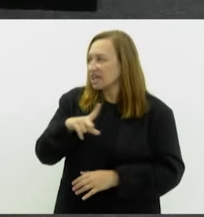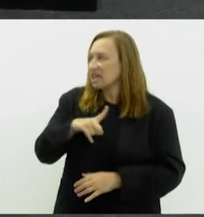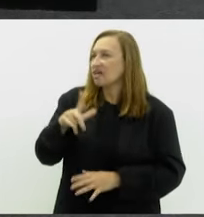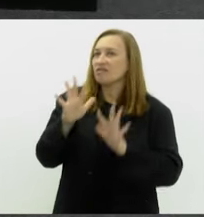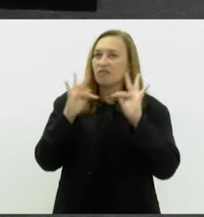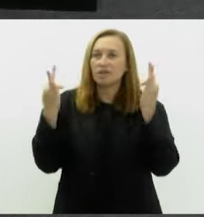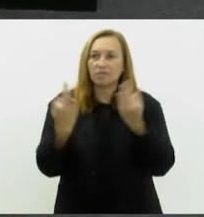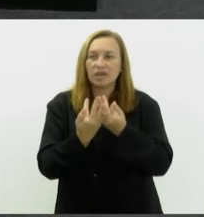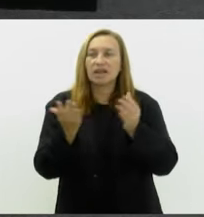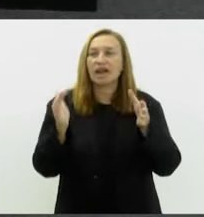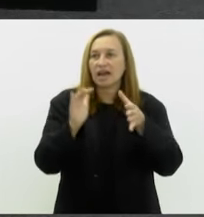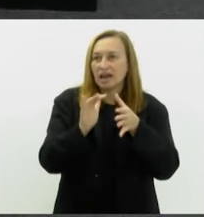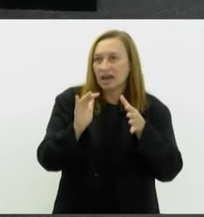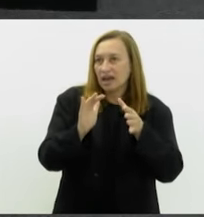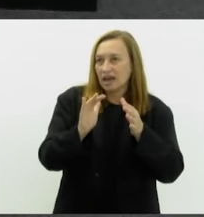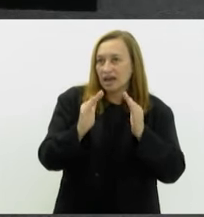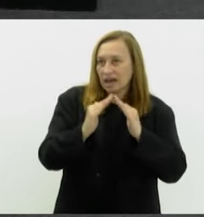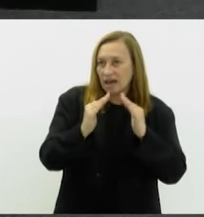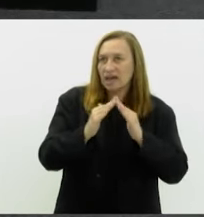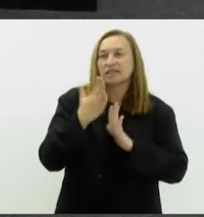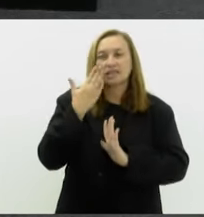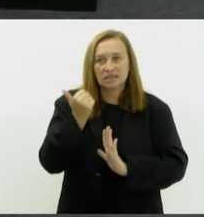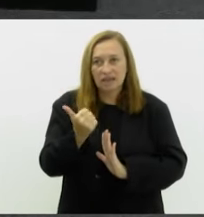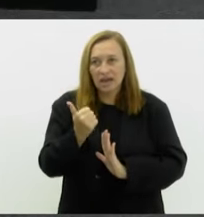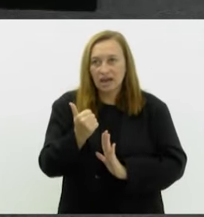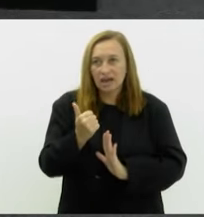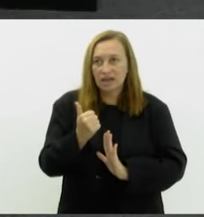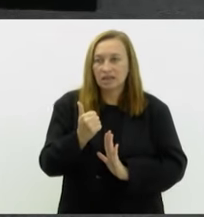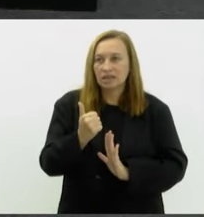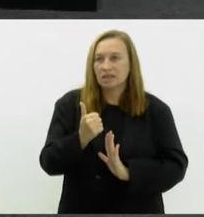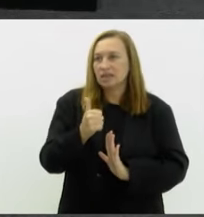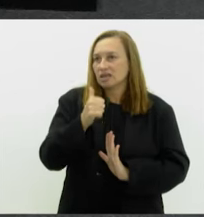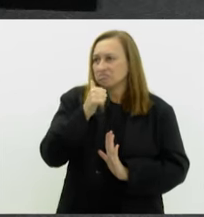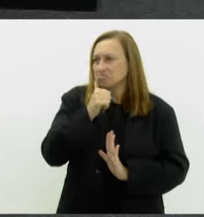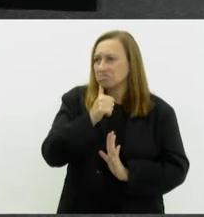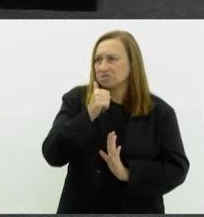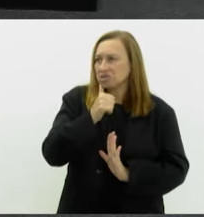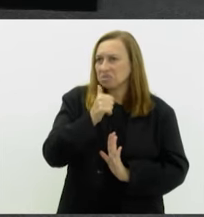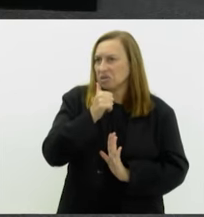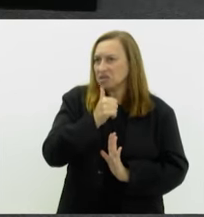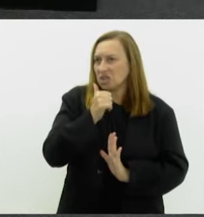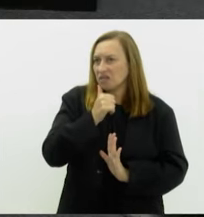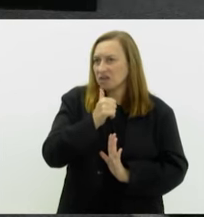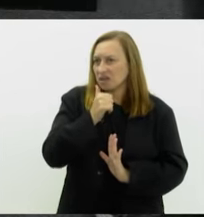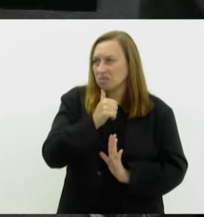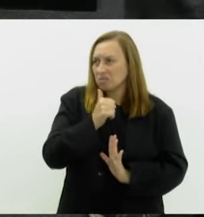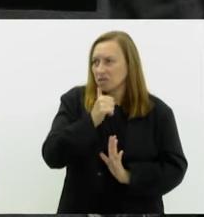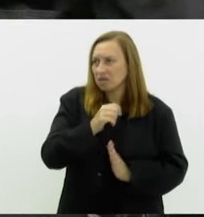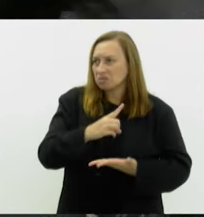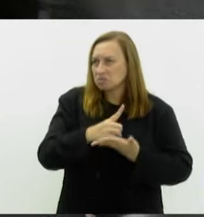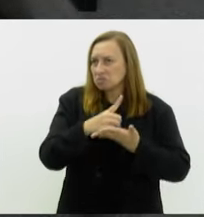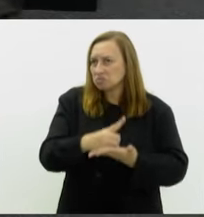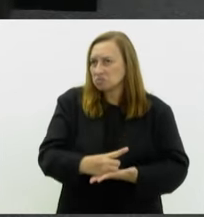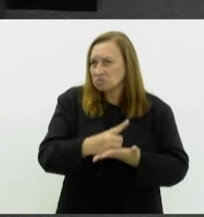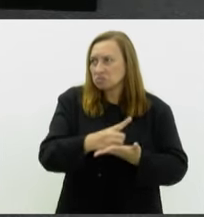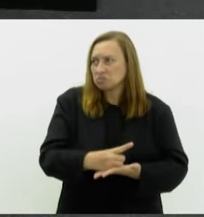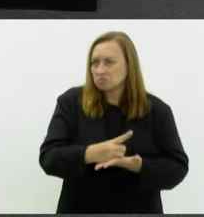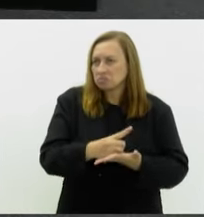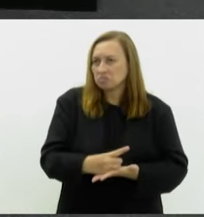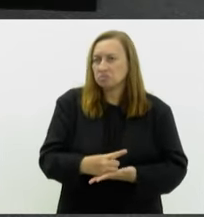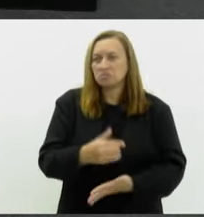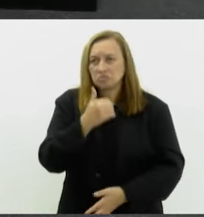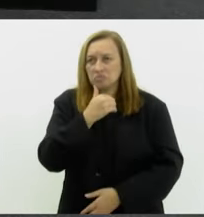casa, sabe que essas casas são mantidas majoritariamente pelas mulheres, né? Sejam elas mães,